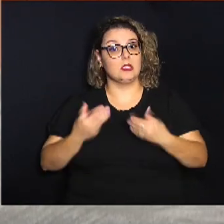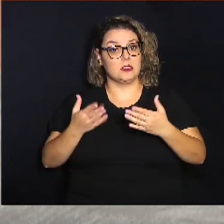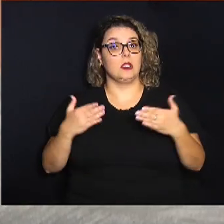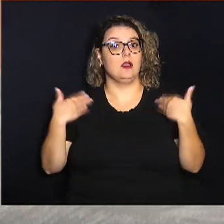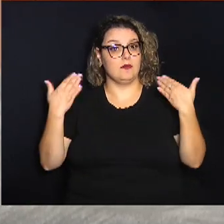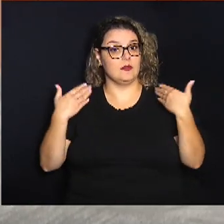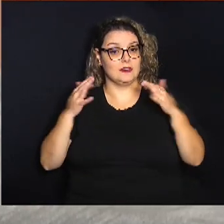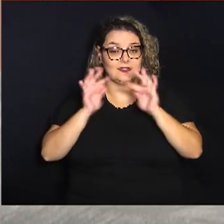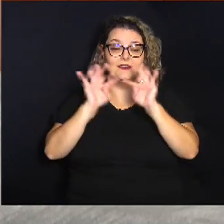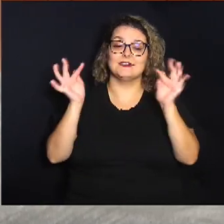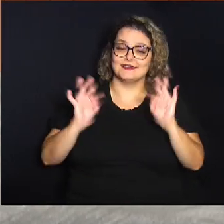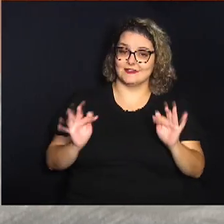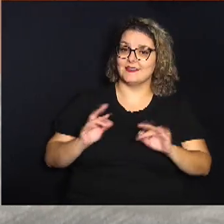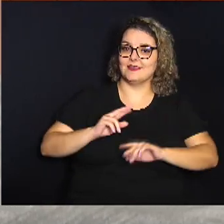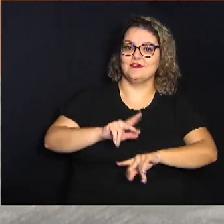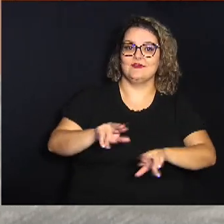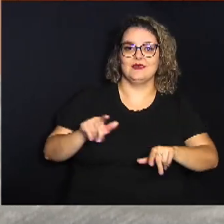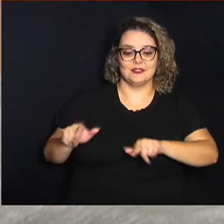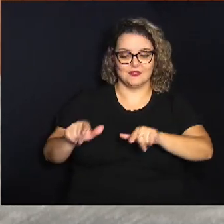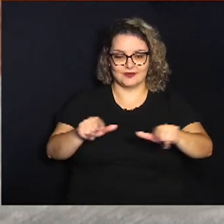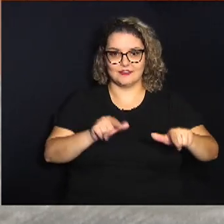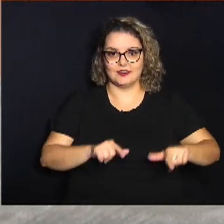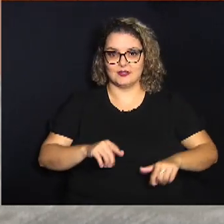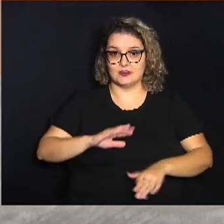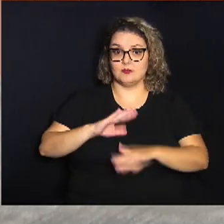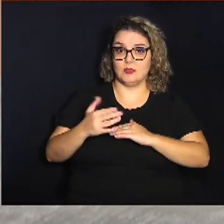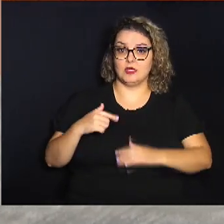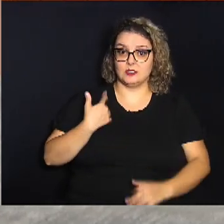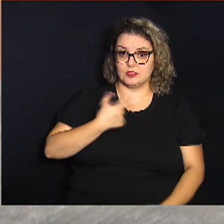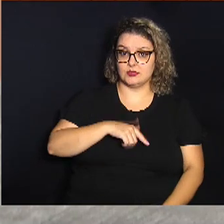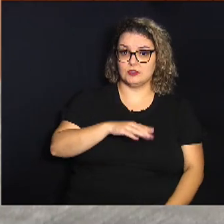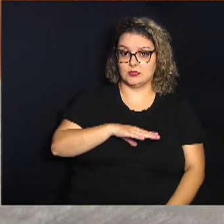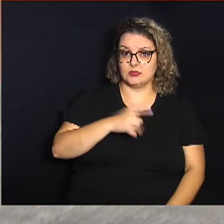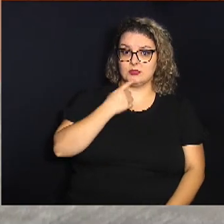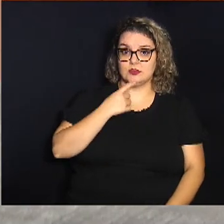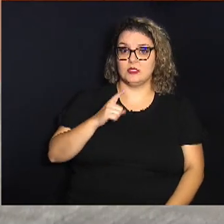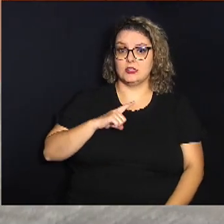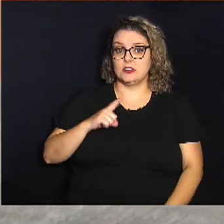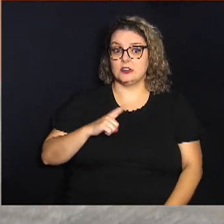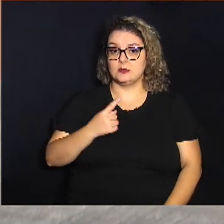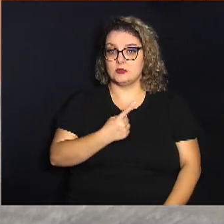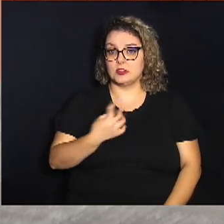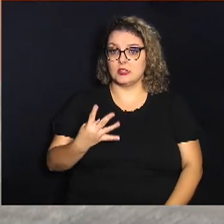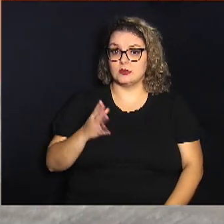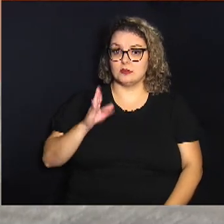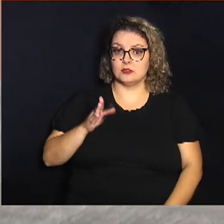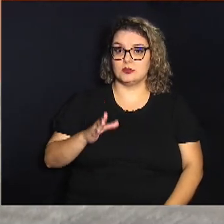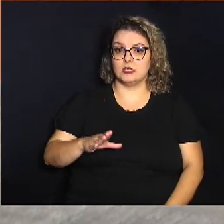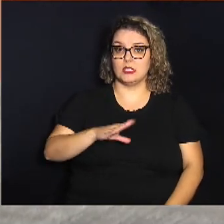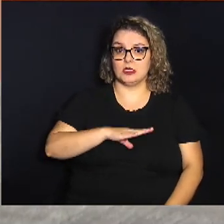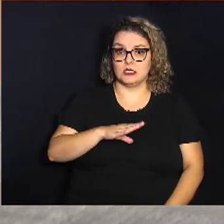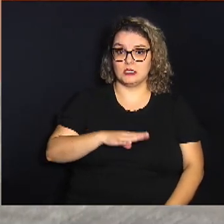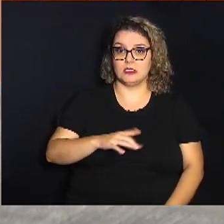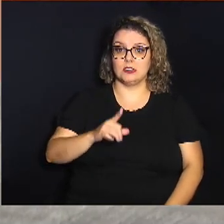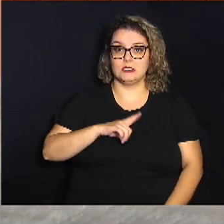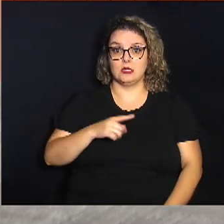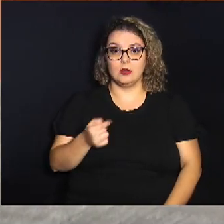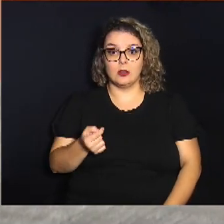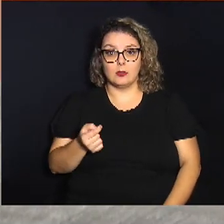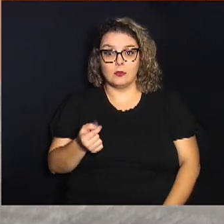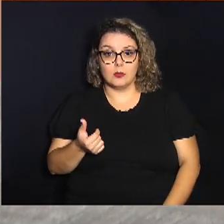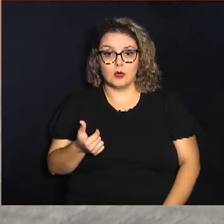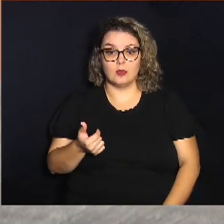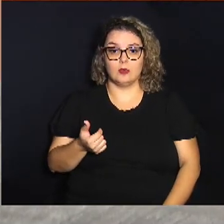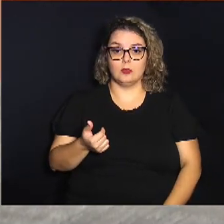alegria, em vários lugares, em vários bairros de Campinas. A gente tem aproximadamente 14 já na cidade, temos poucos que já estão